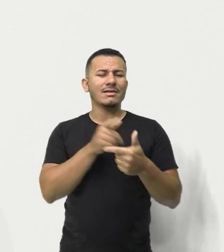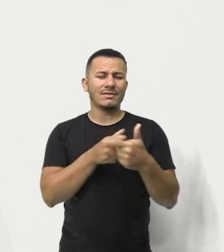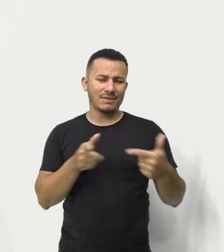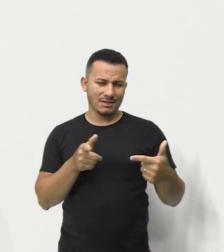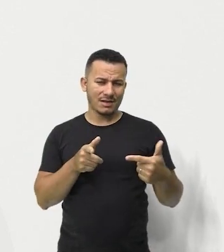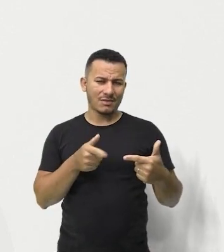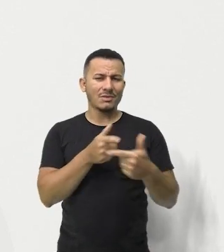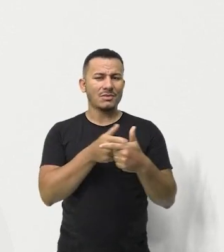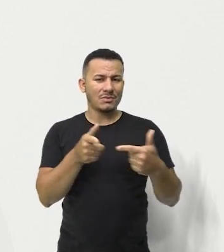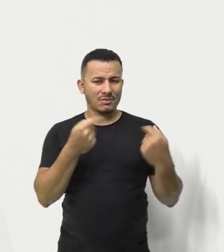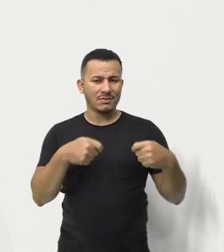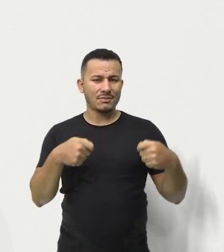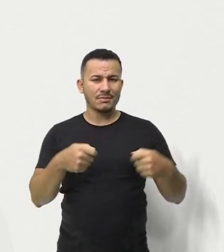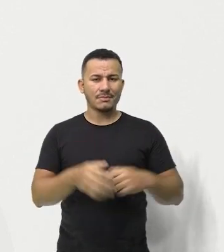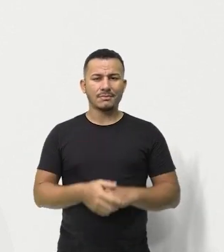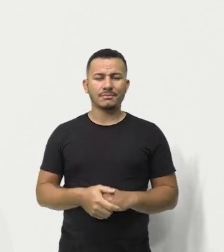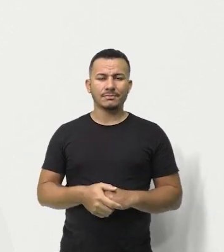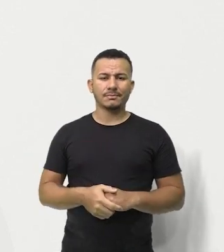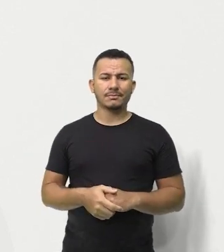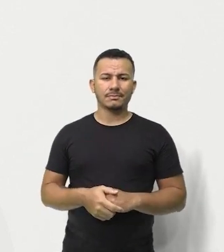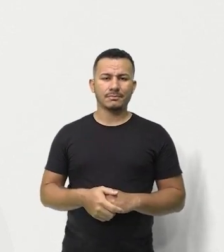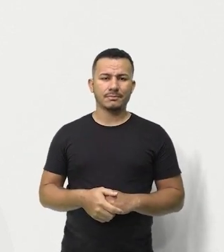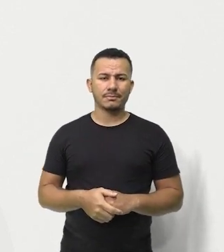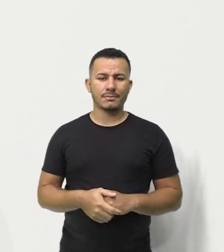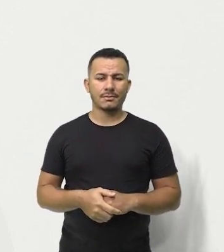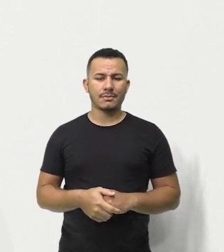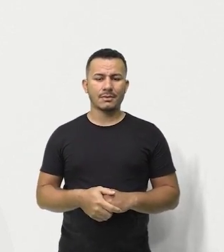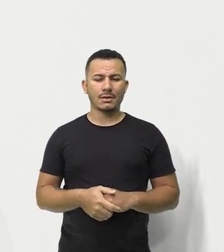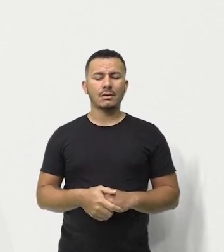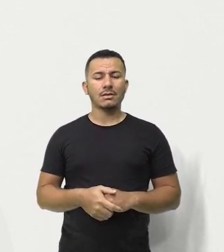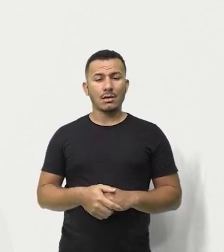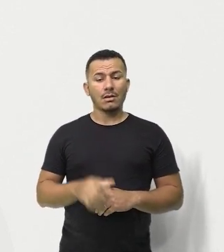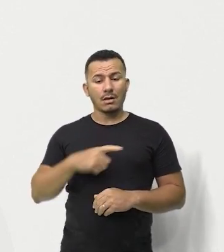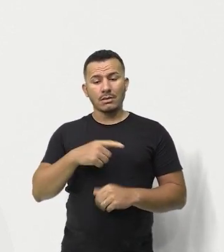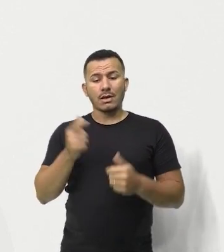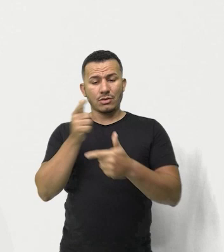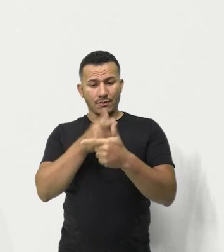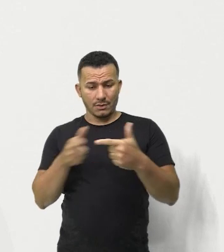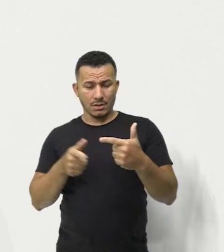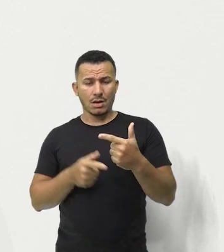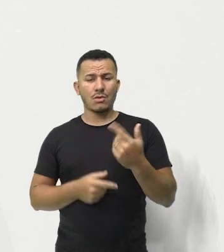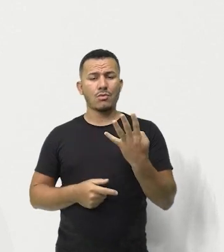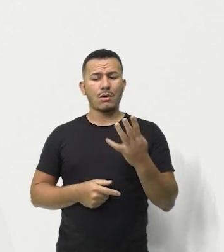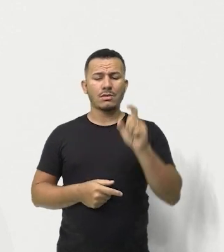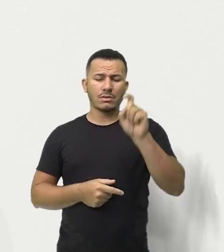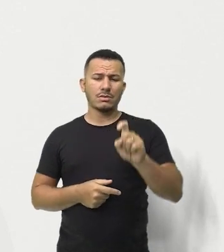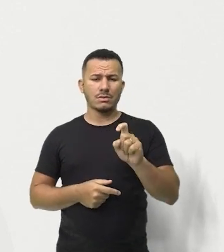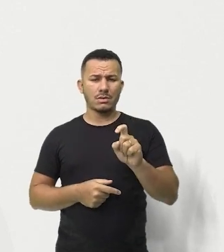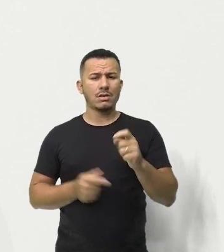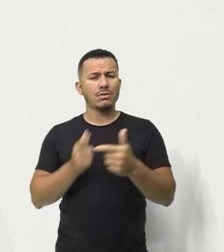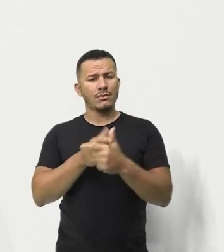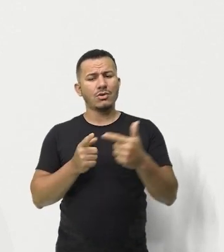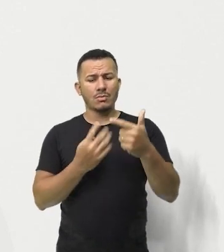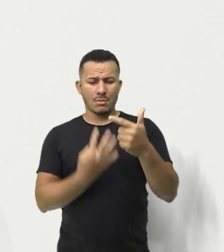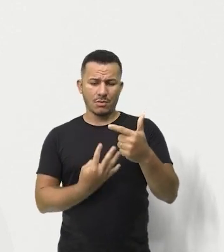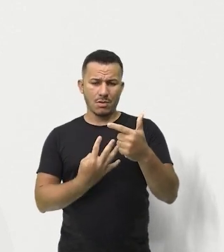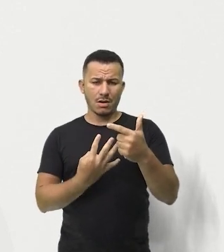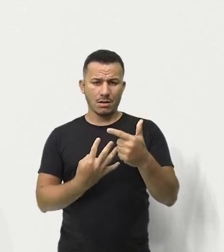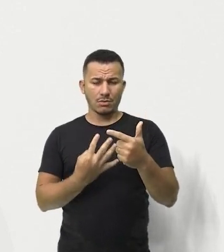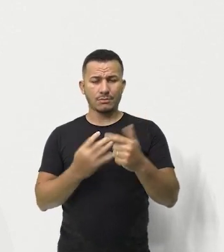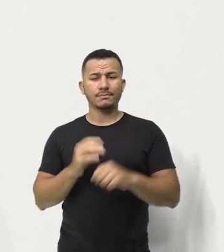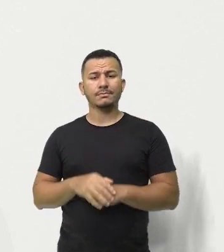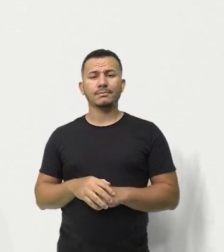operação inversa, a divisão, olha. Então, você divide, ó. Olha aqui. Se você divide, você está